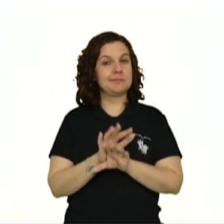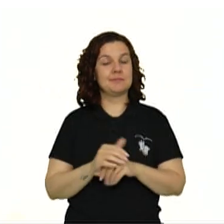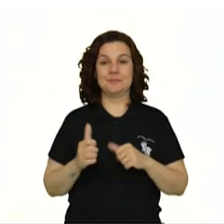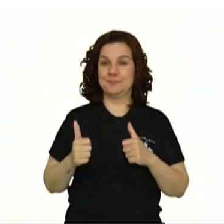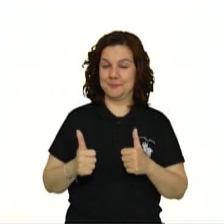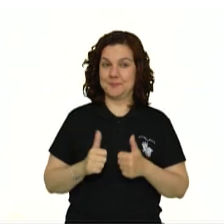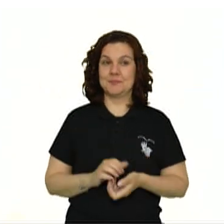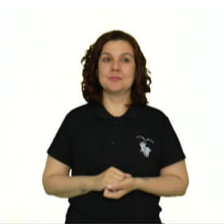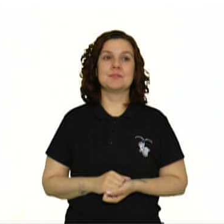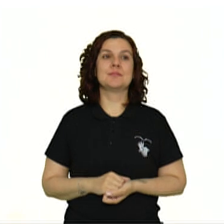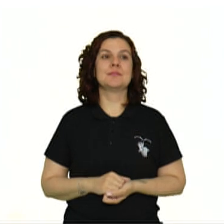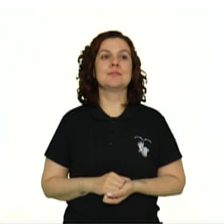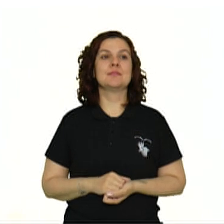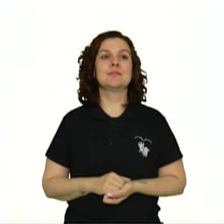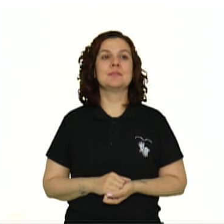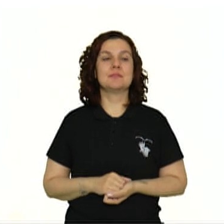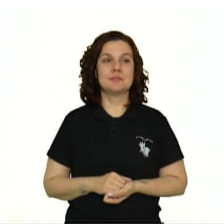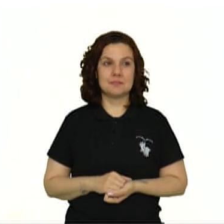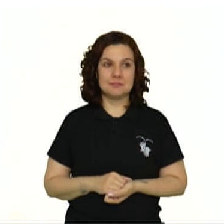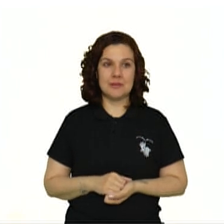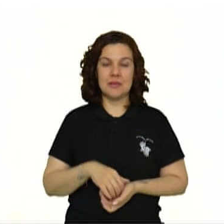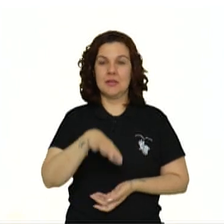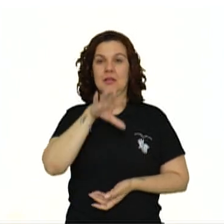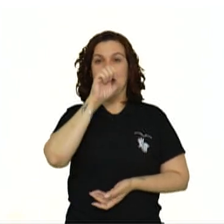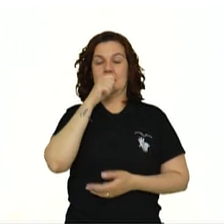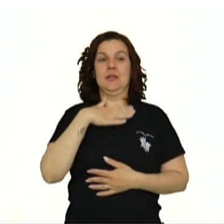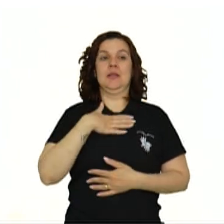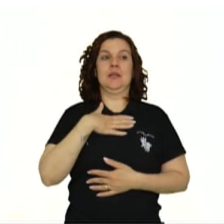bom? Quer dar uma respirada?